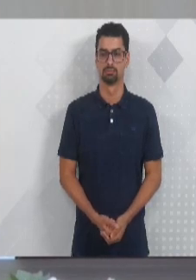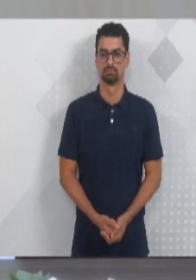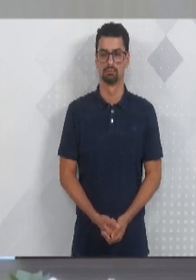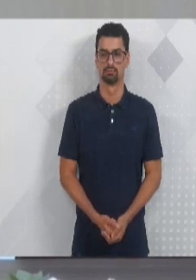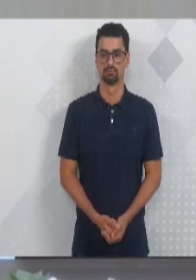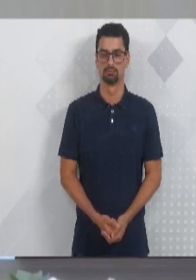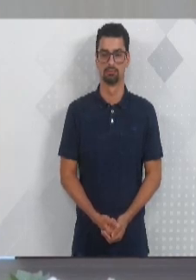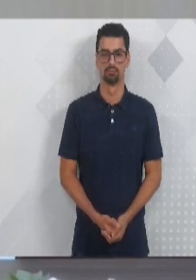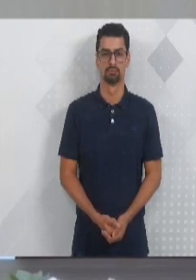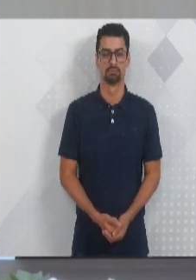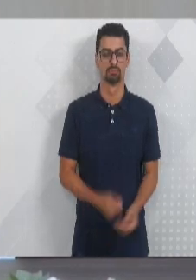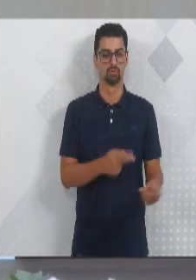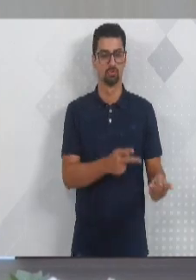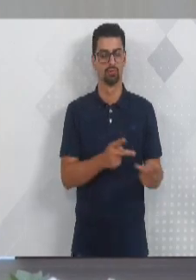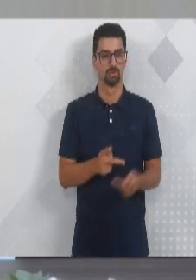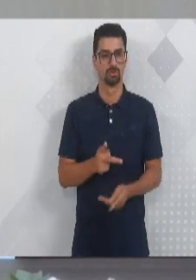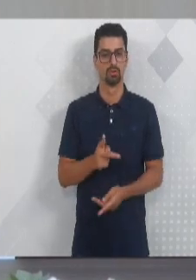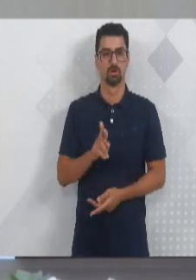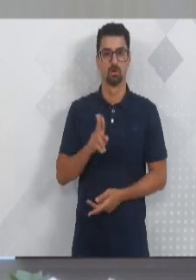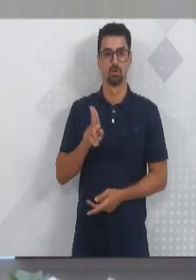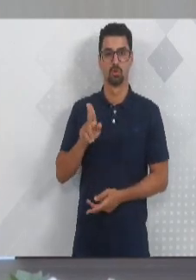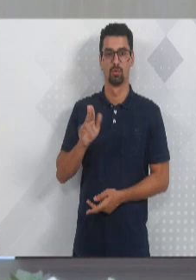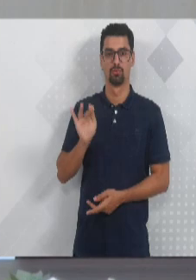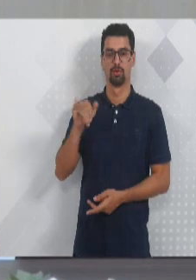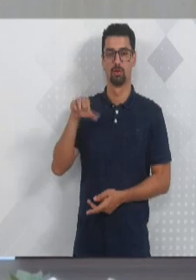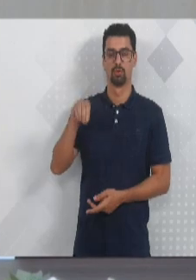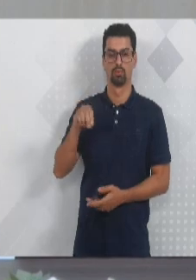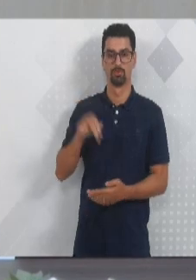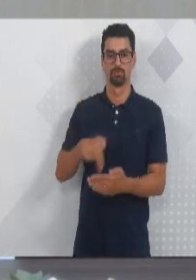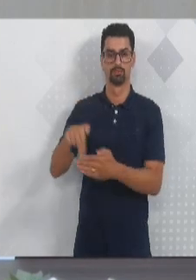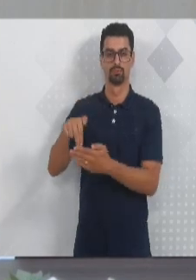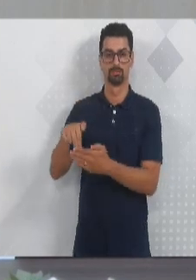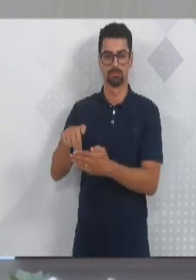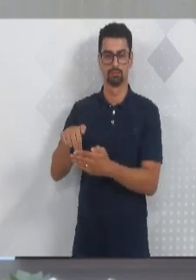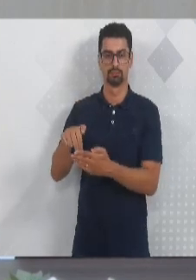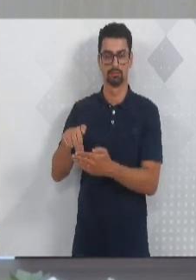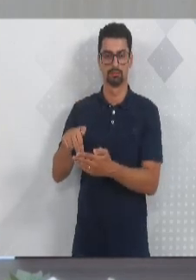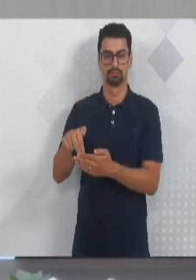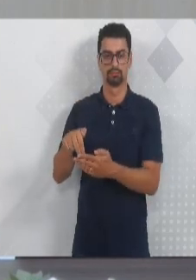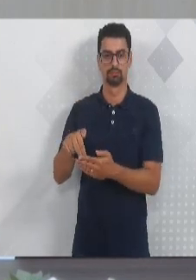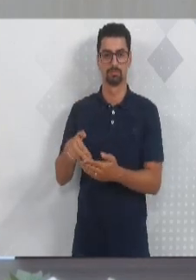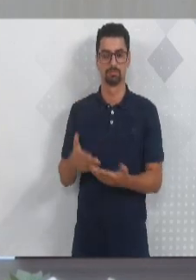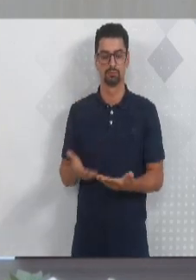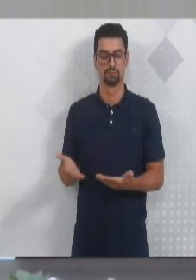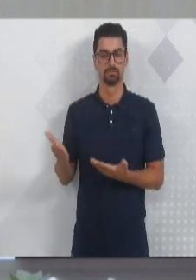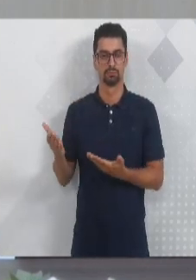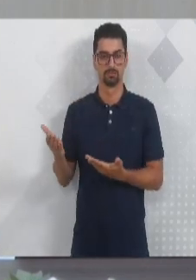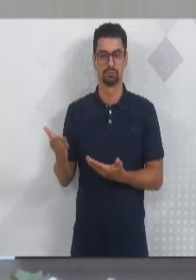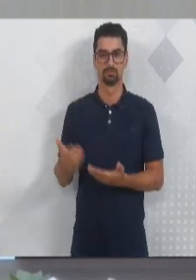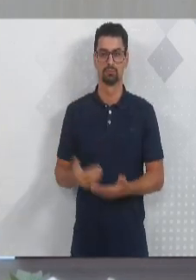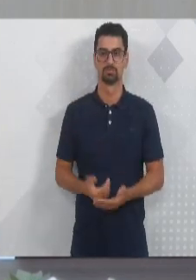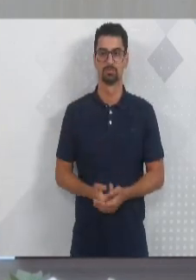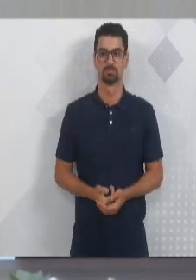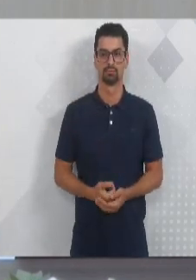convido agora Senor rufinos para fazer uso da